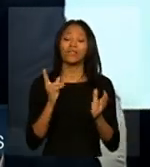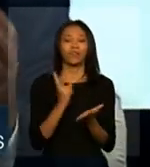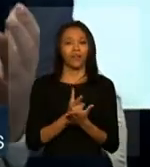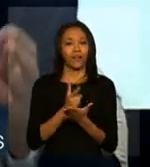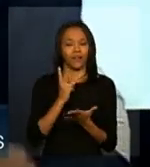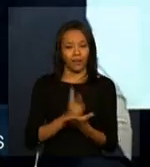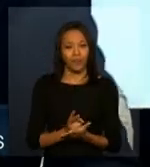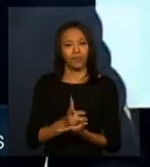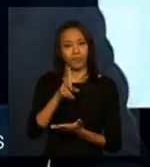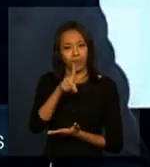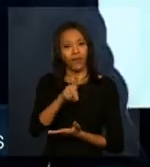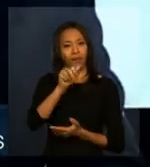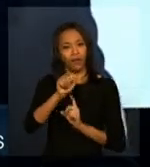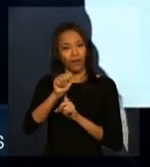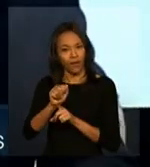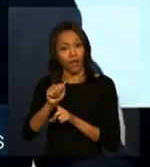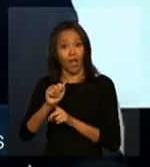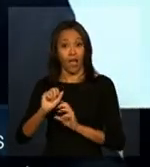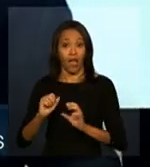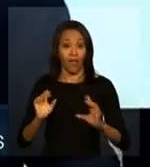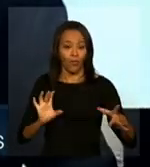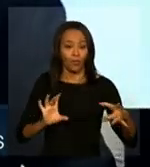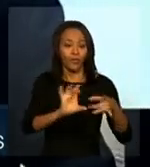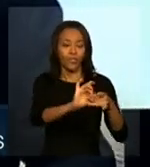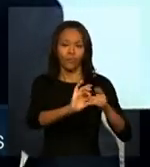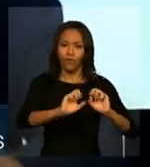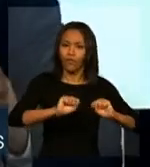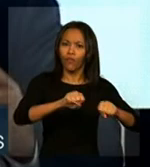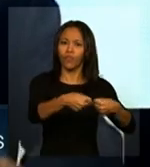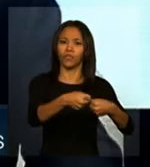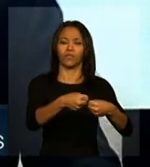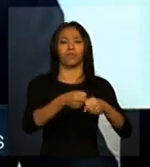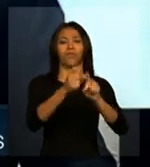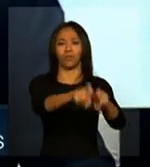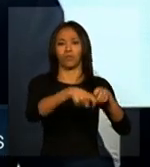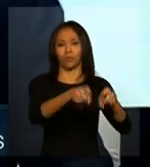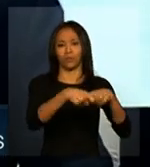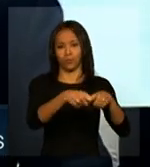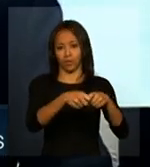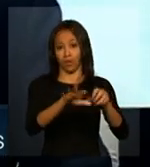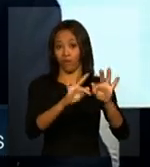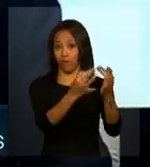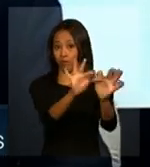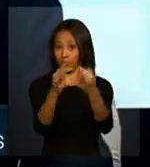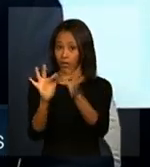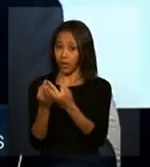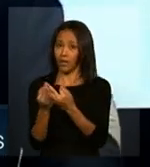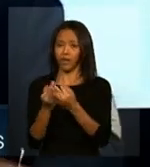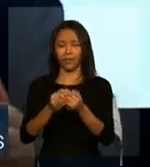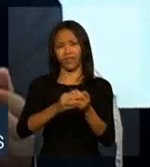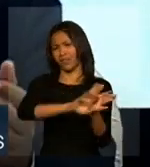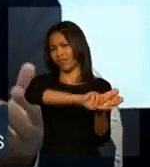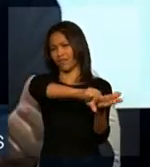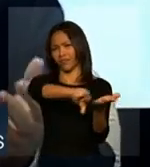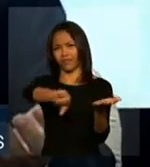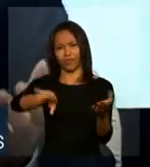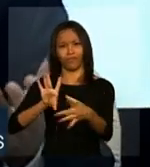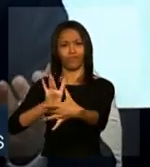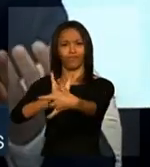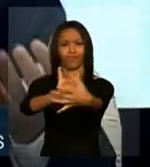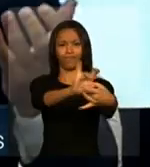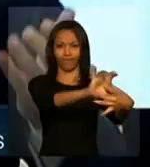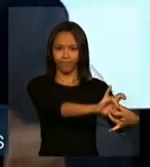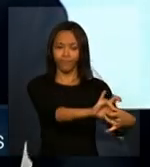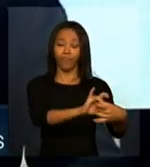lado de um fortalecimento da agricultura familiar em toda a sua diversidade. Então, são